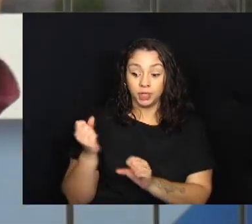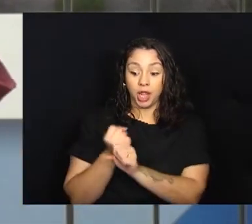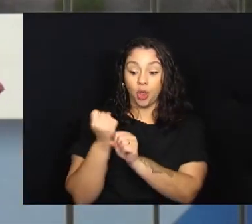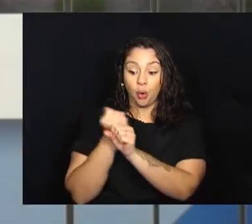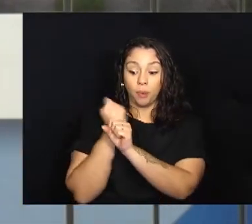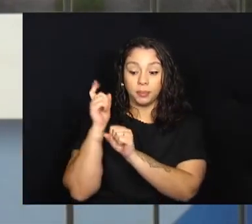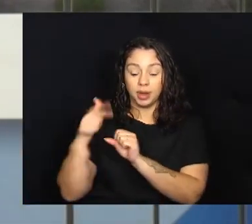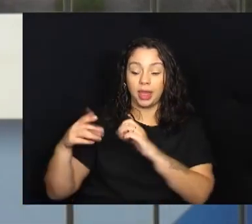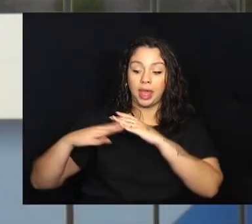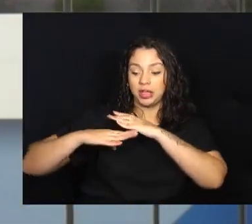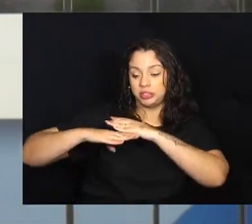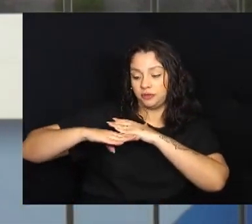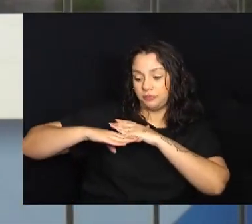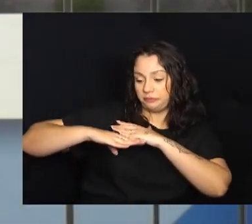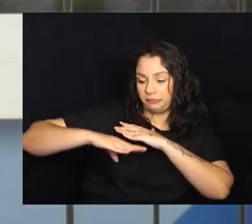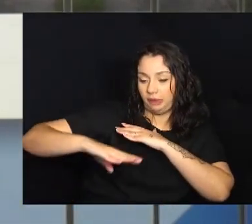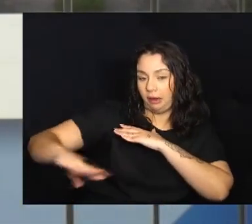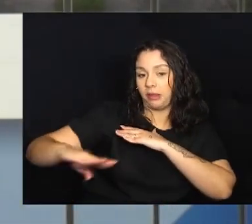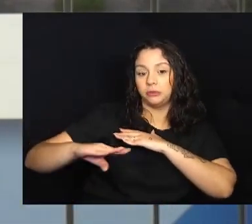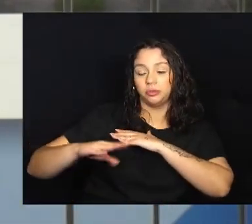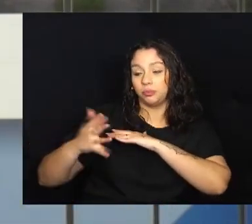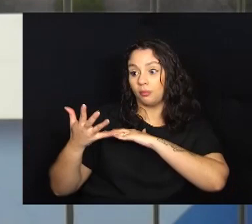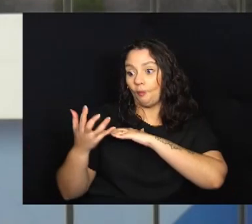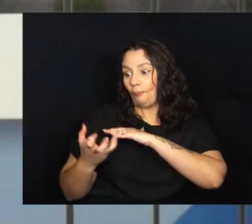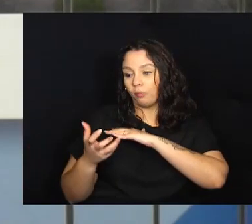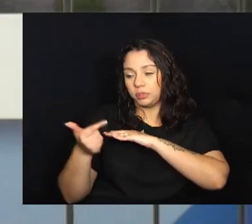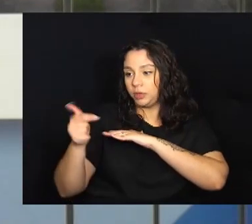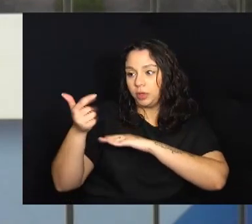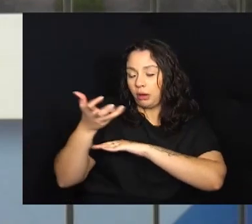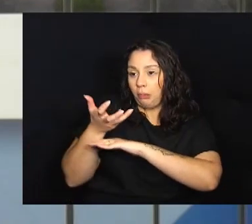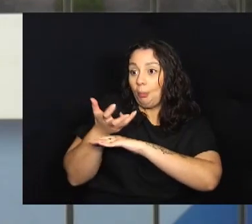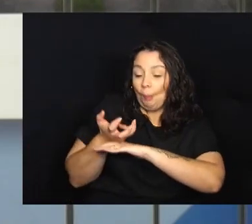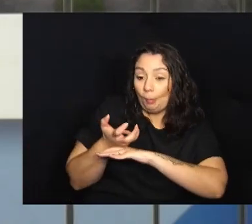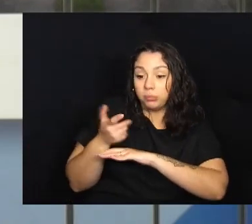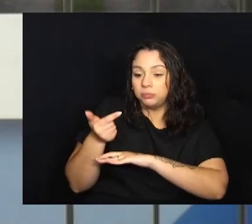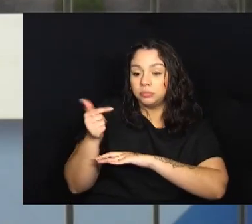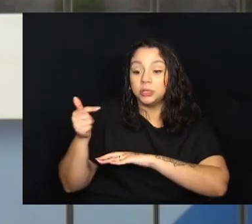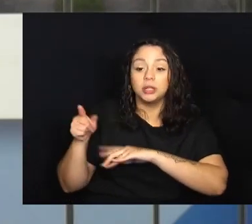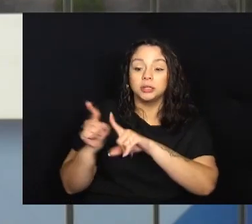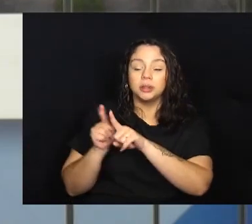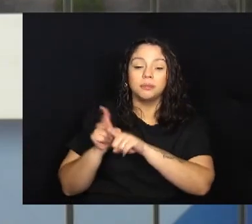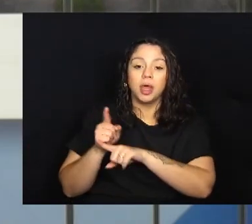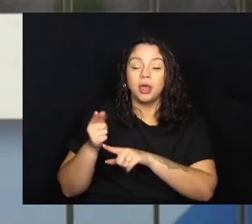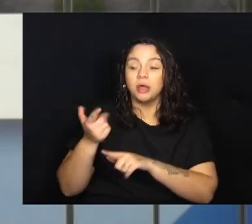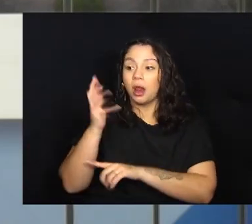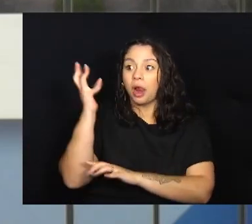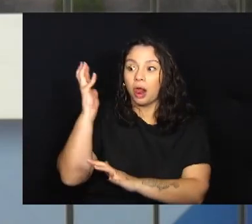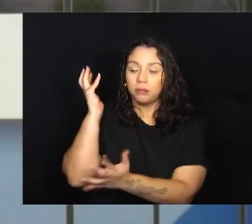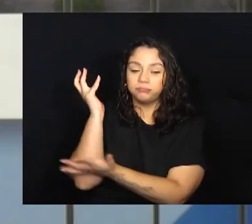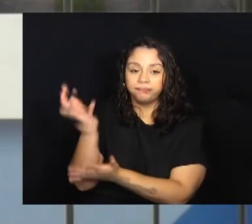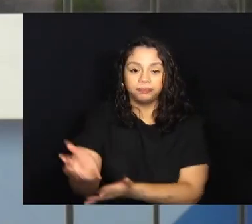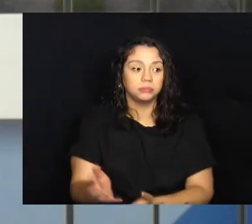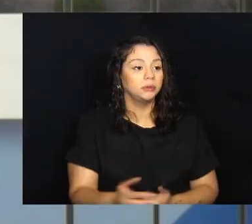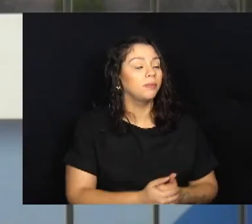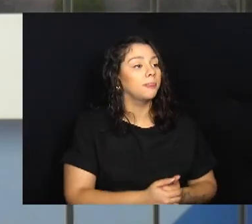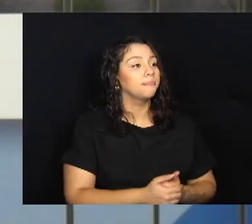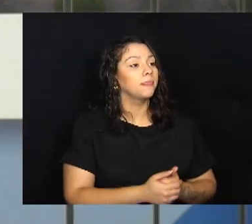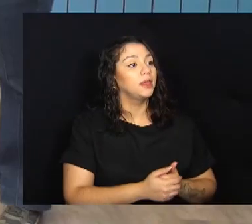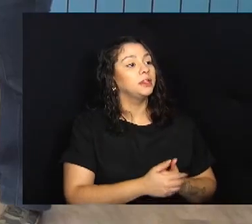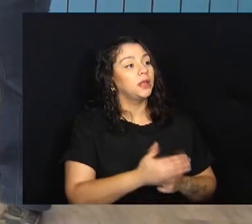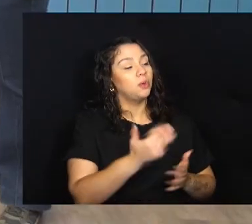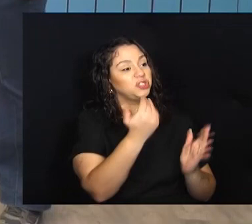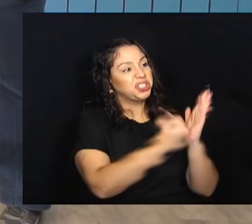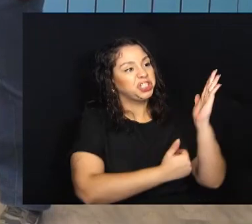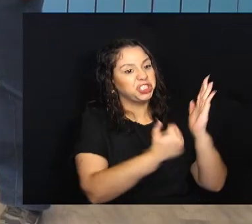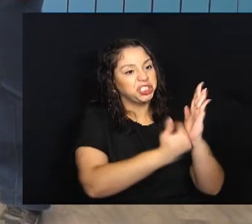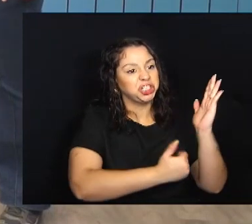asfalto, impermeabilizar o solo, desmatar, então... Retirou e não replantou. Não replantou.